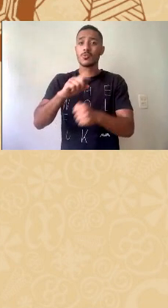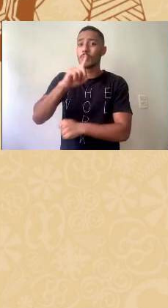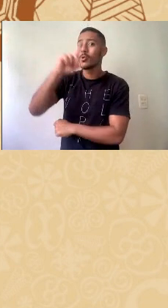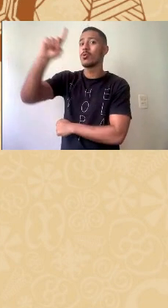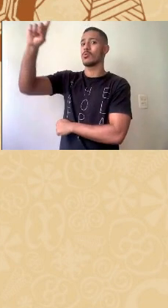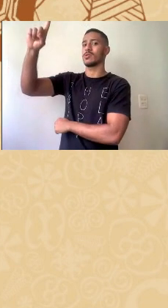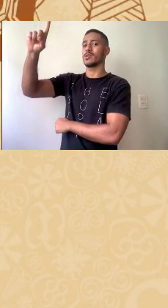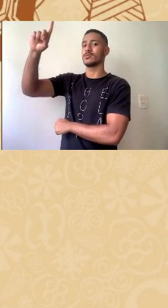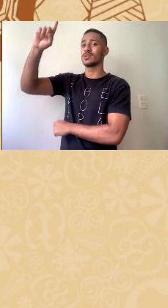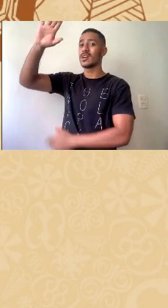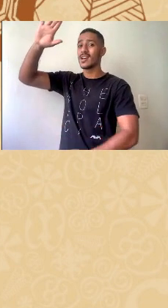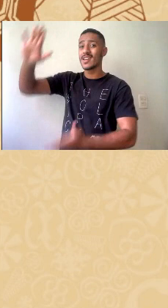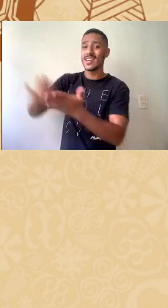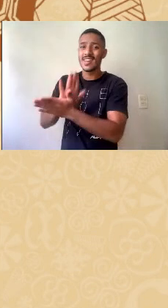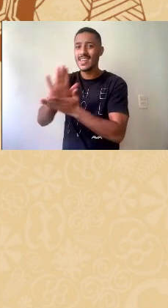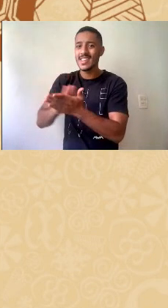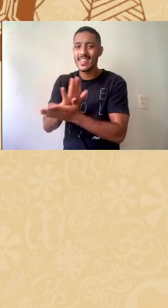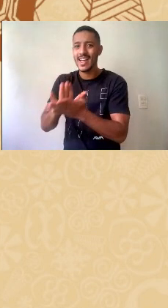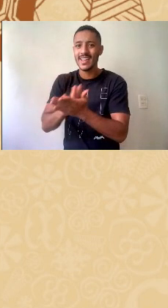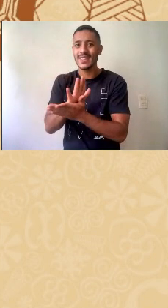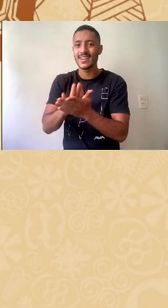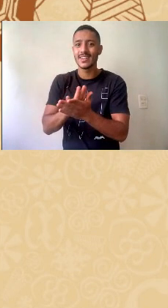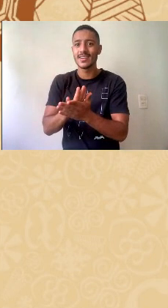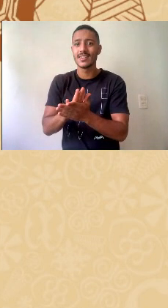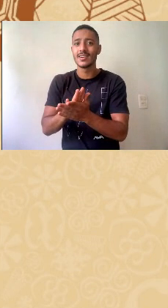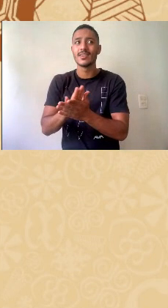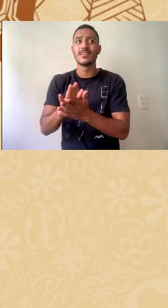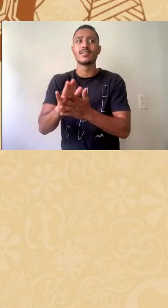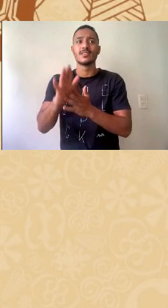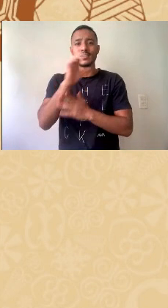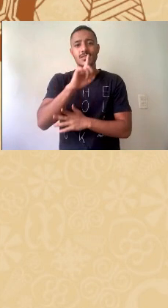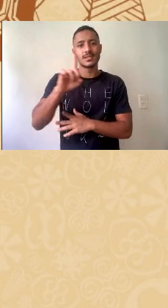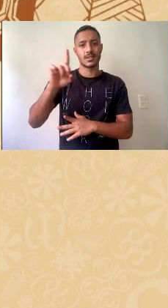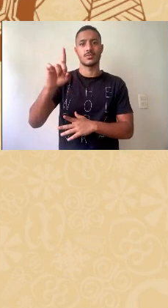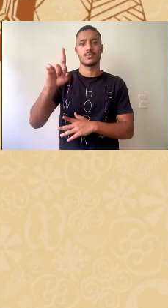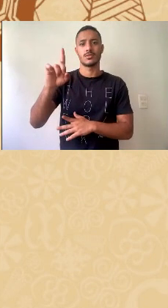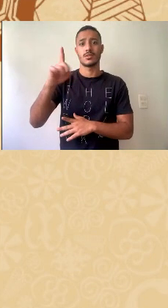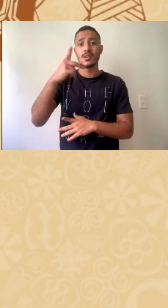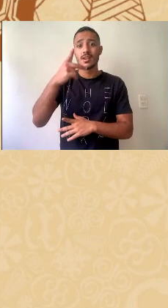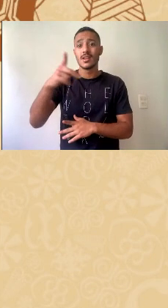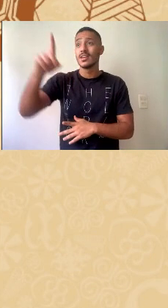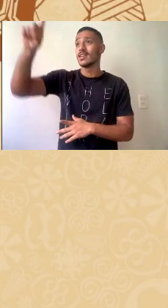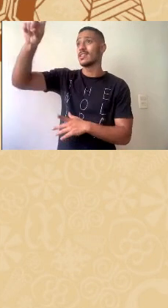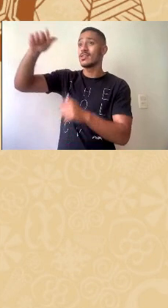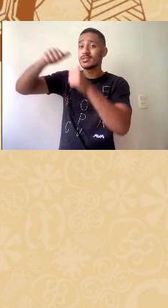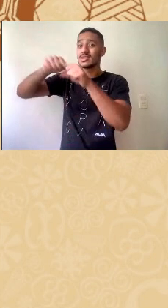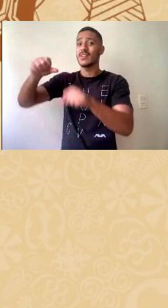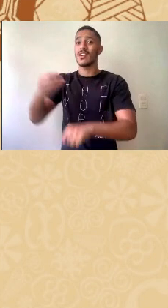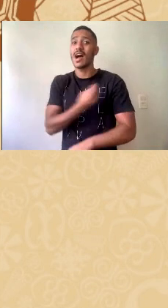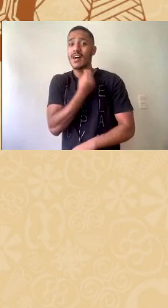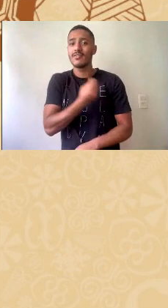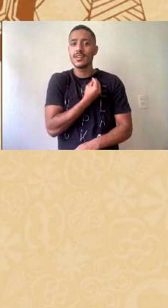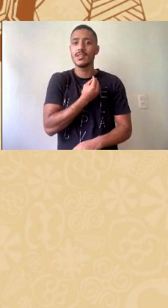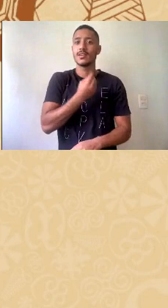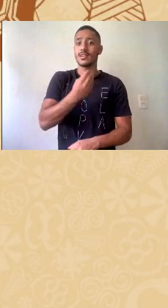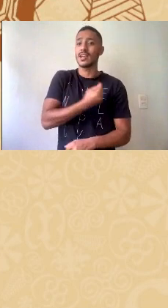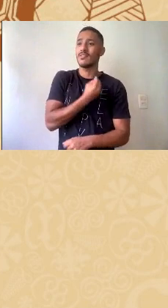foi feito sem ele. Nele estava a vida e a vida era a luz dos homens /